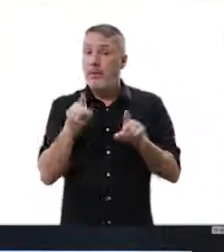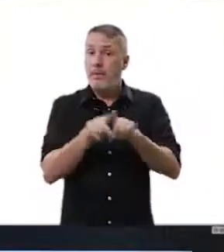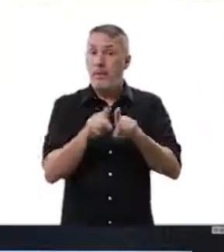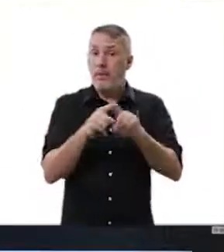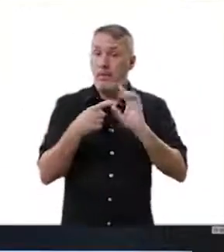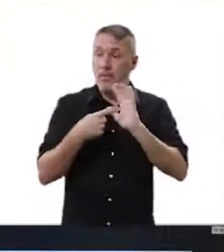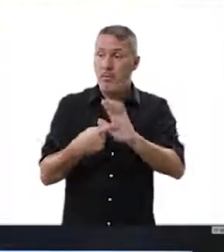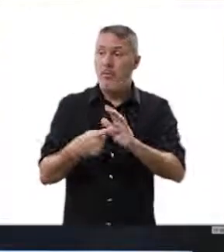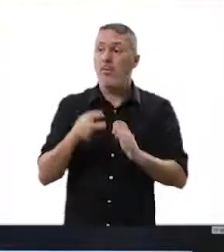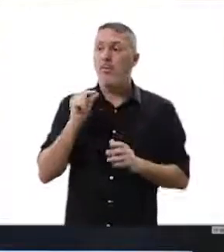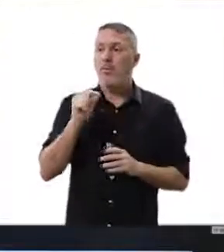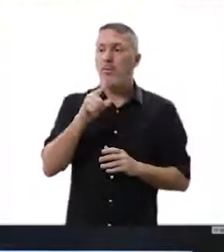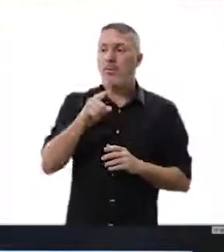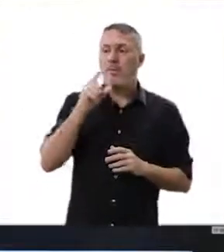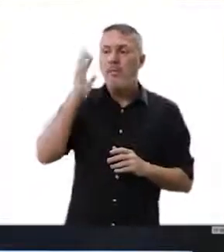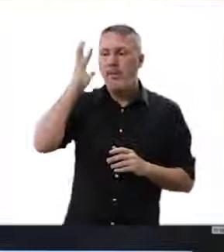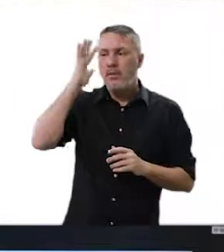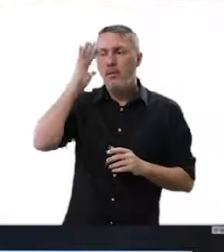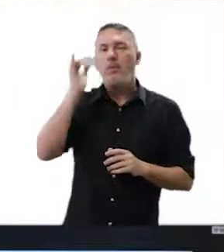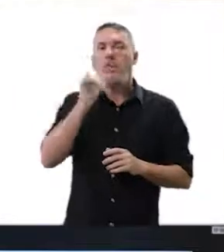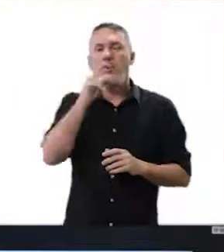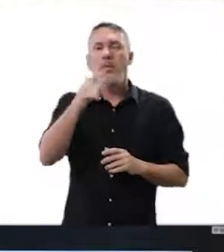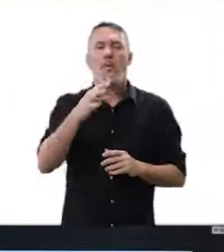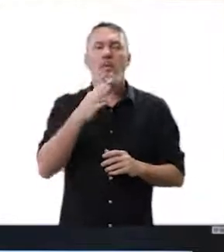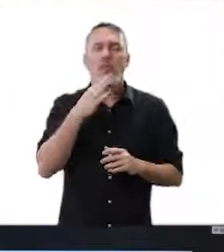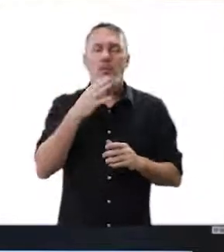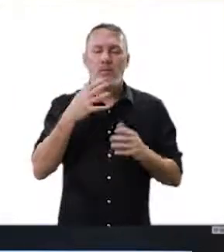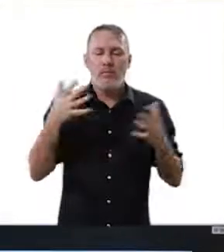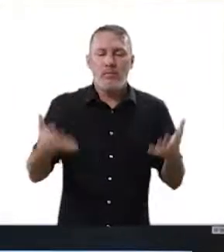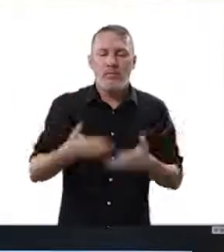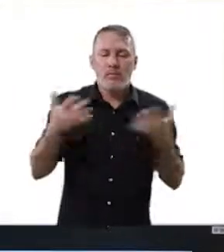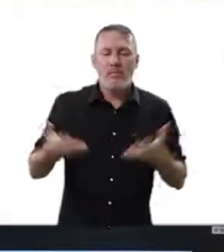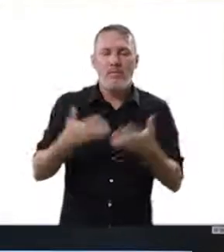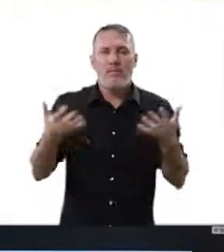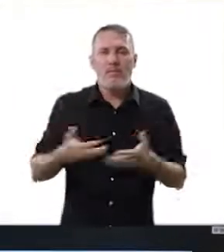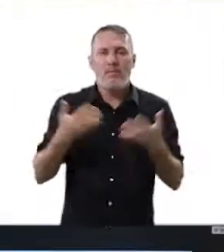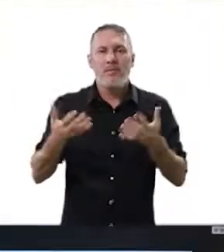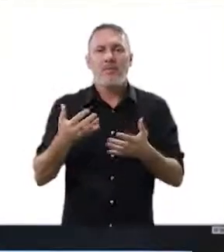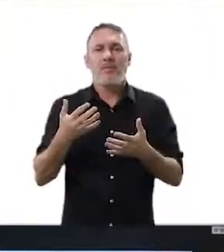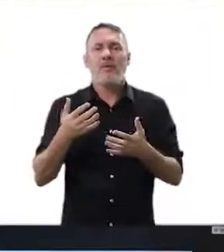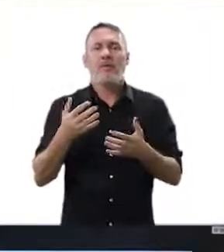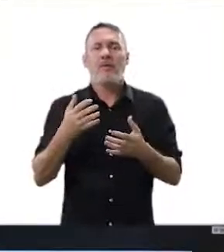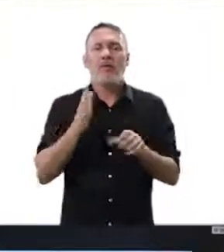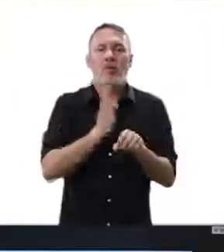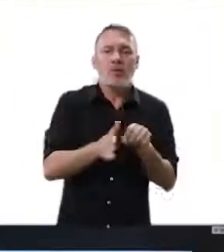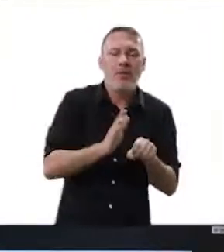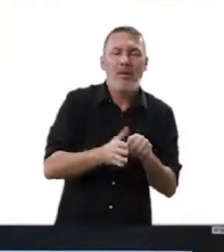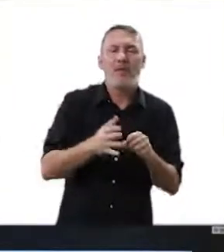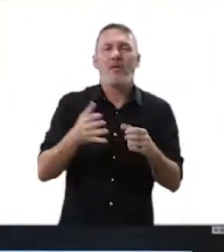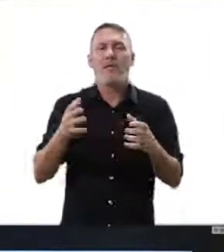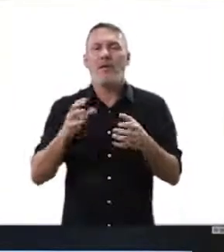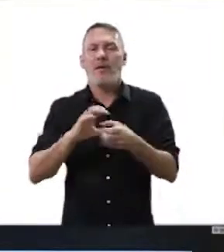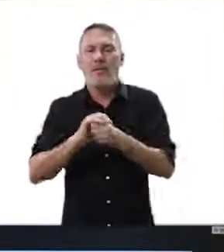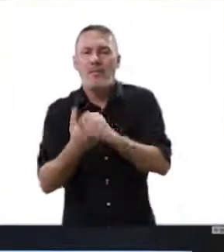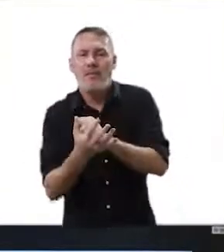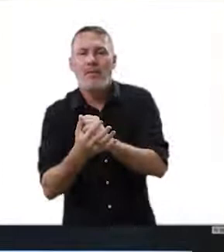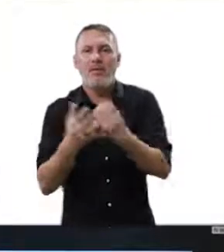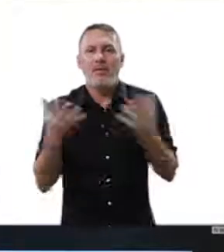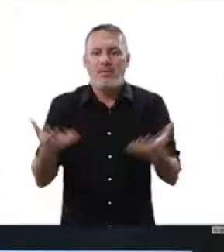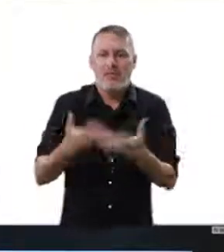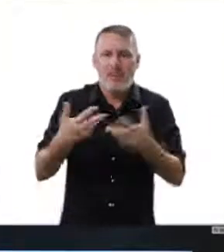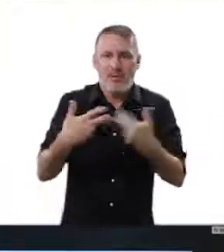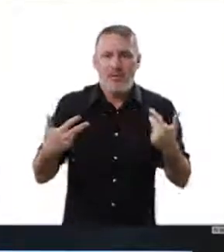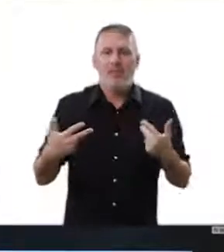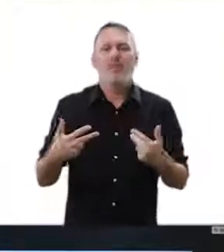ela murcha mais rápido. Pensem aí numa folhinha de alface. Quando a gente joga sal em cima dela, depois de um tempo